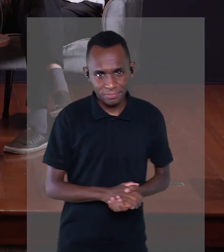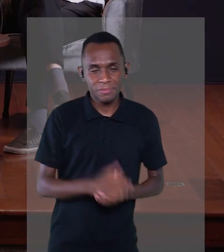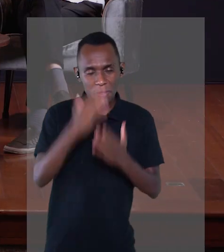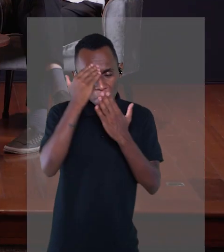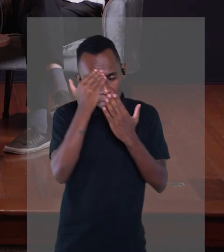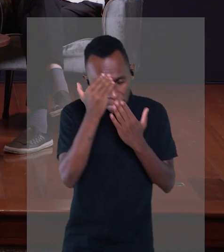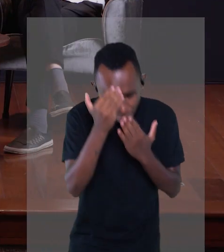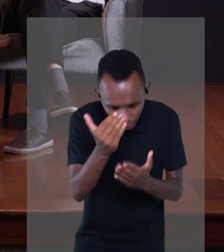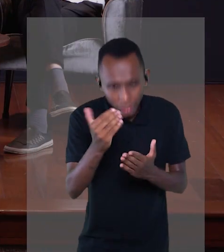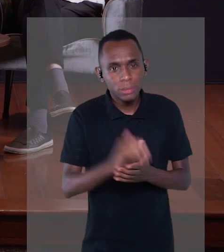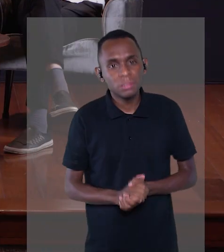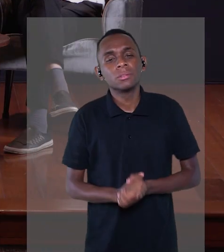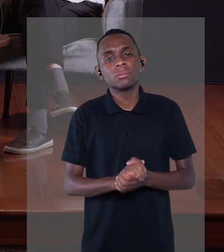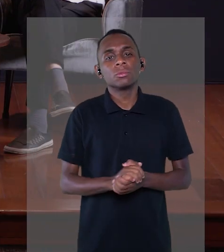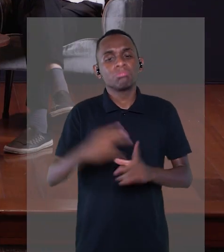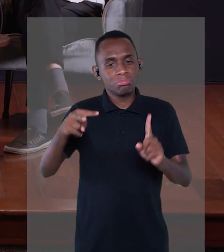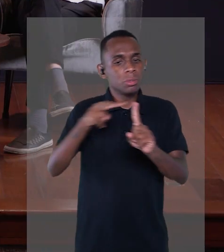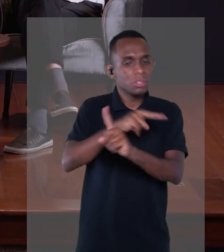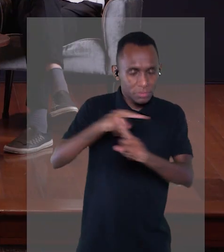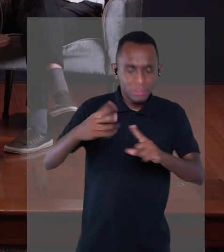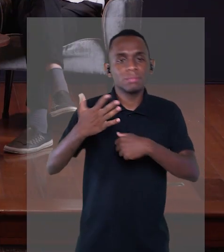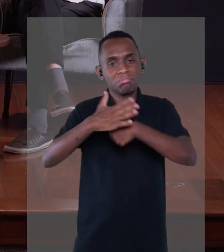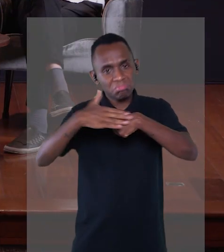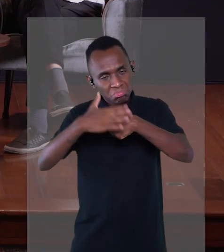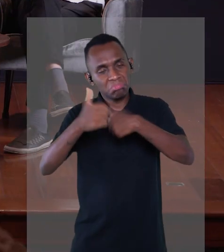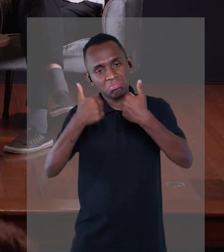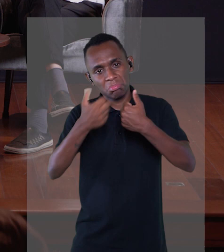Te agradeço o olhar generoso.